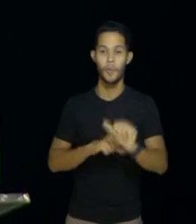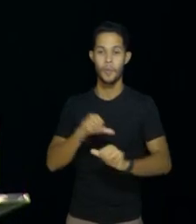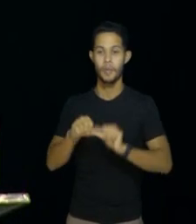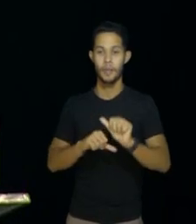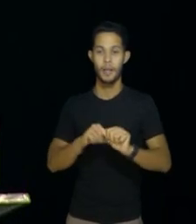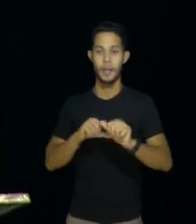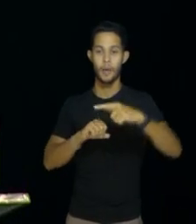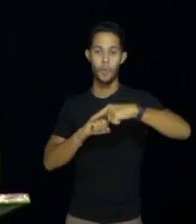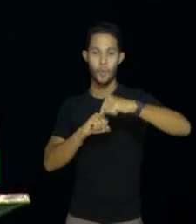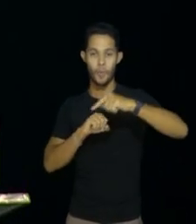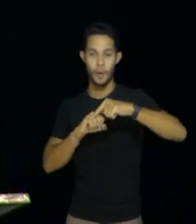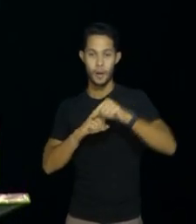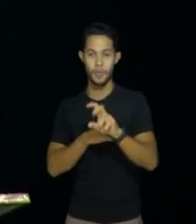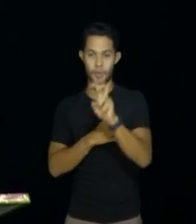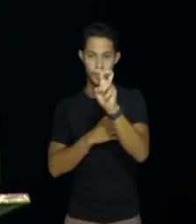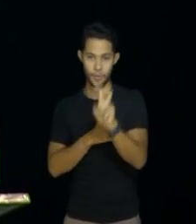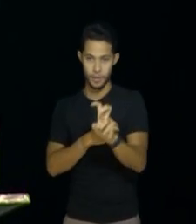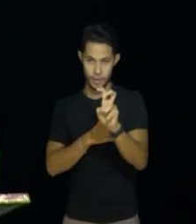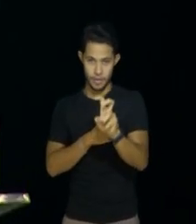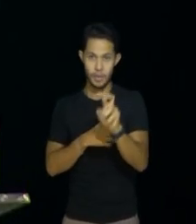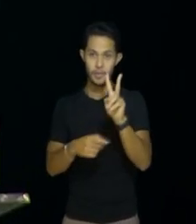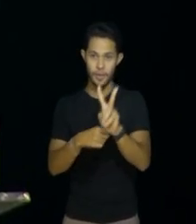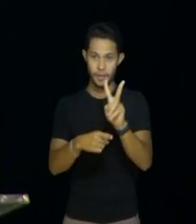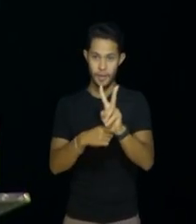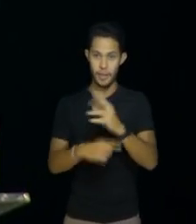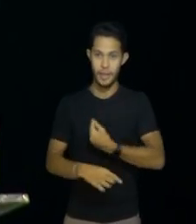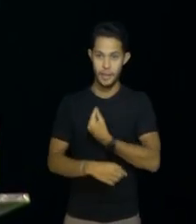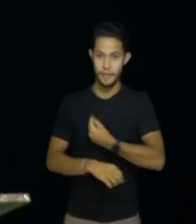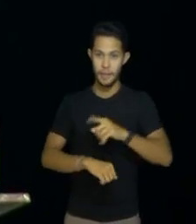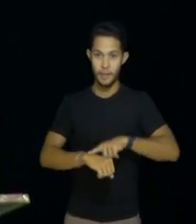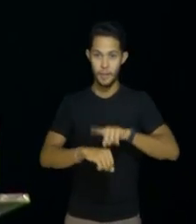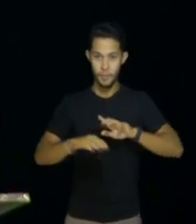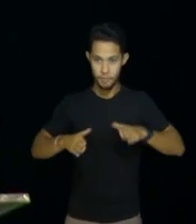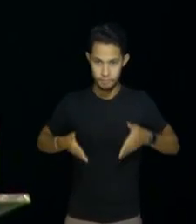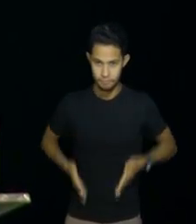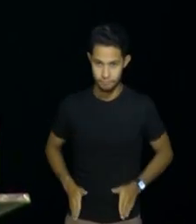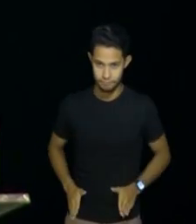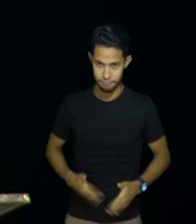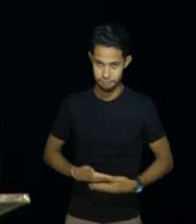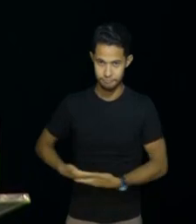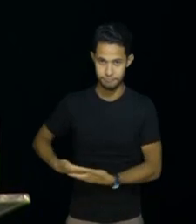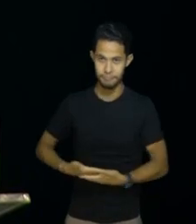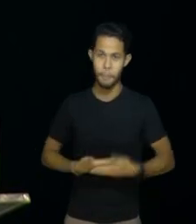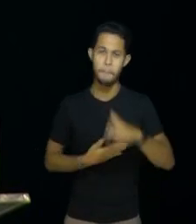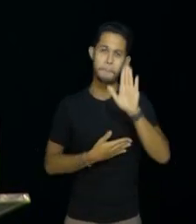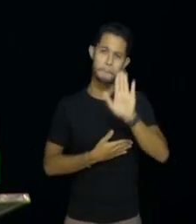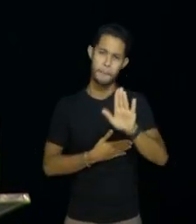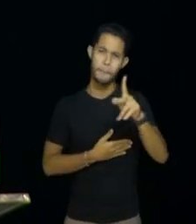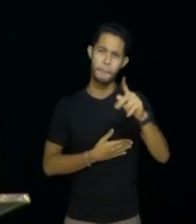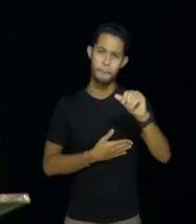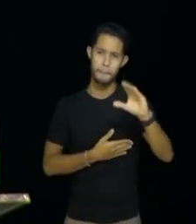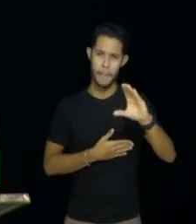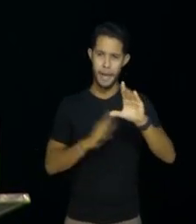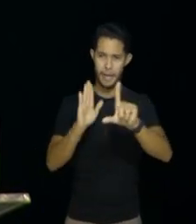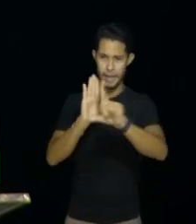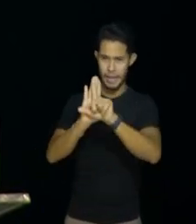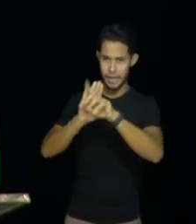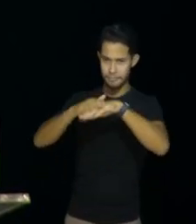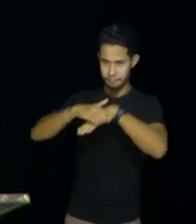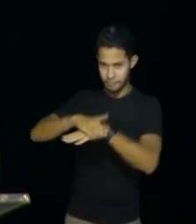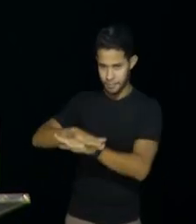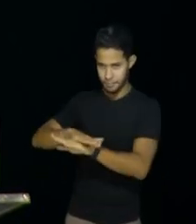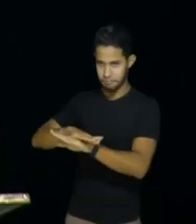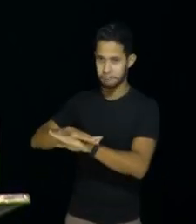incluindo a defesa da vida desde a concepção. E essa PEC, infelizmente, ela foi arquivada na última legislatura e ela está parada, então, desde